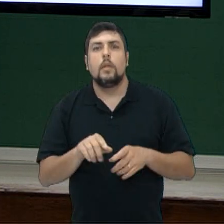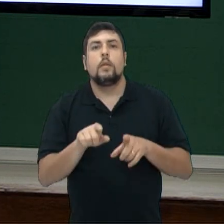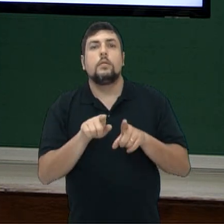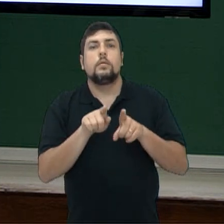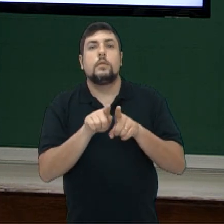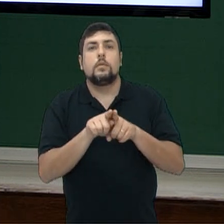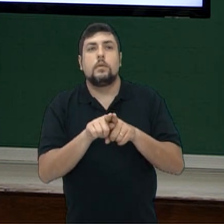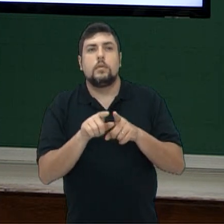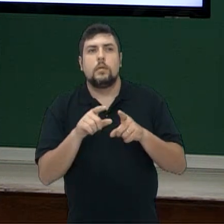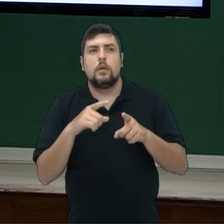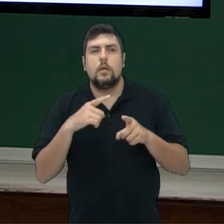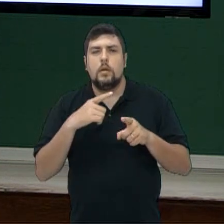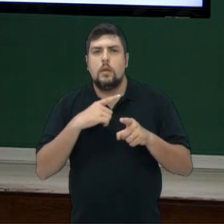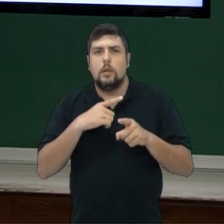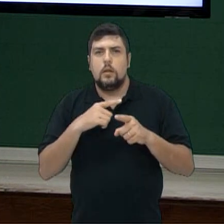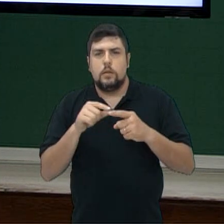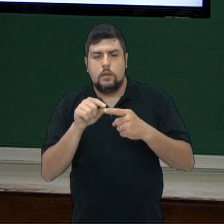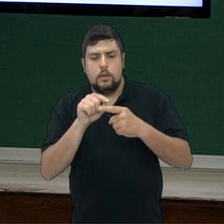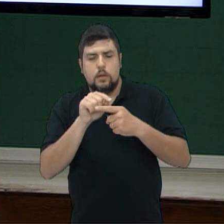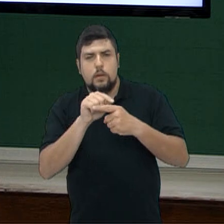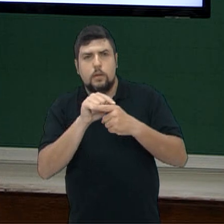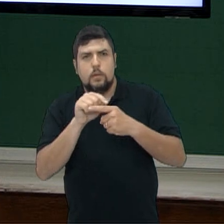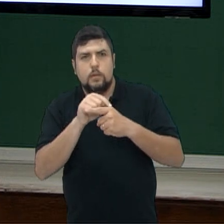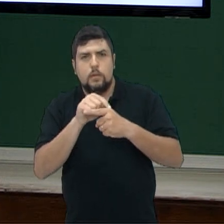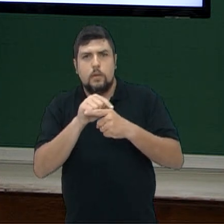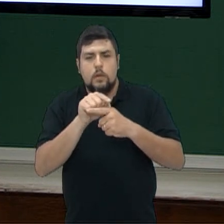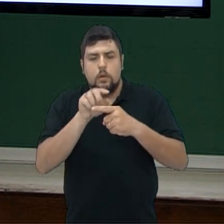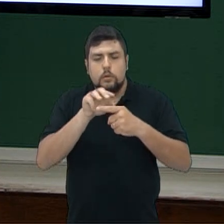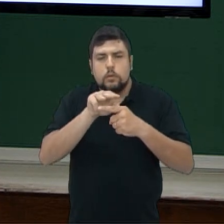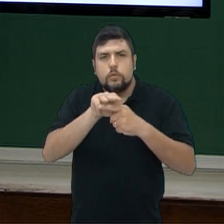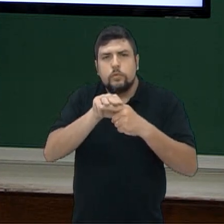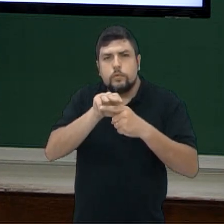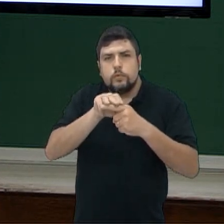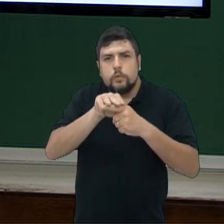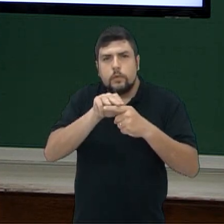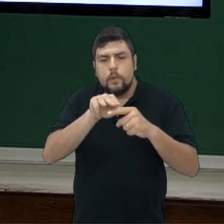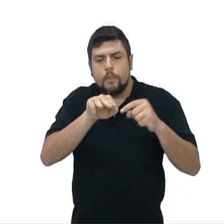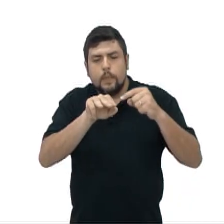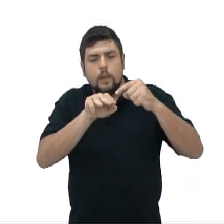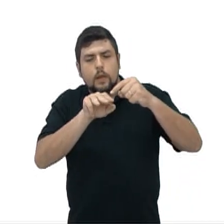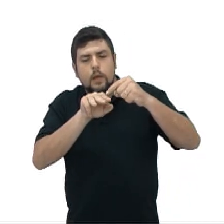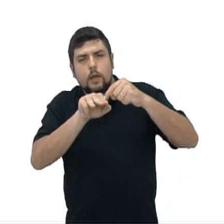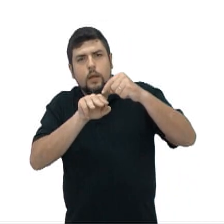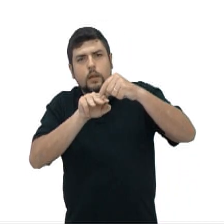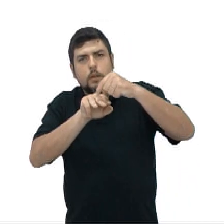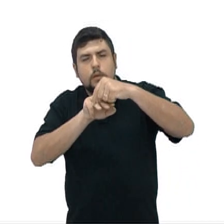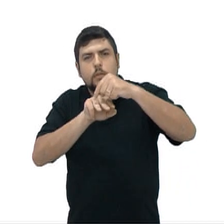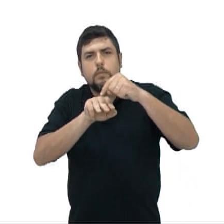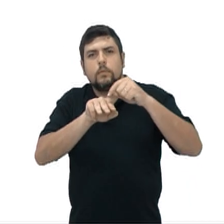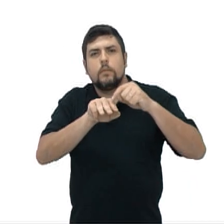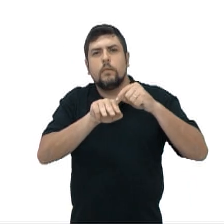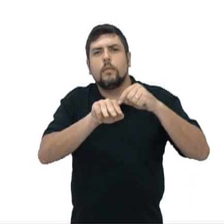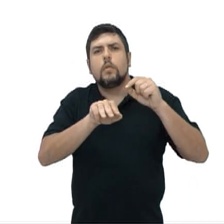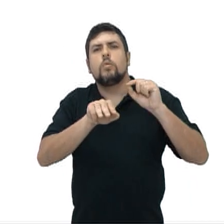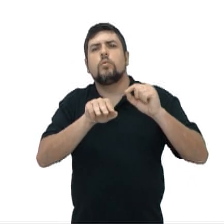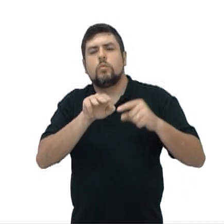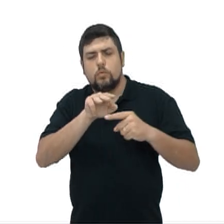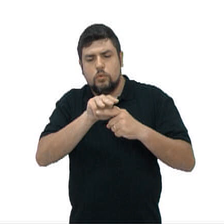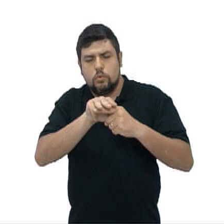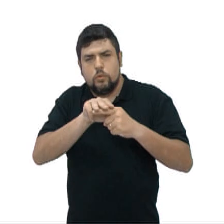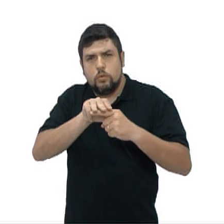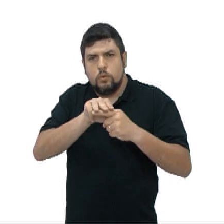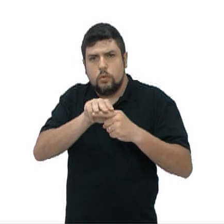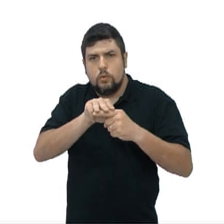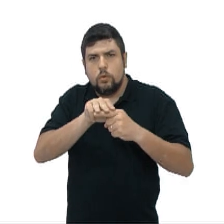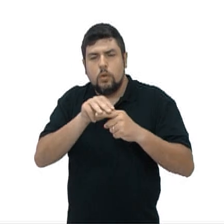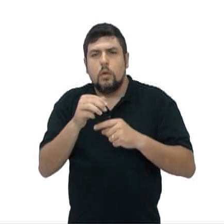também tem várias faixas ali, né? Essas faixas aqui indicam a